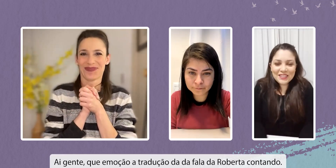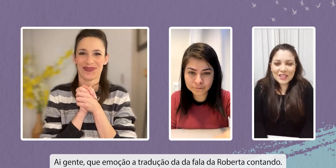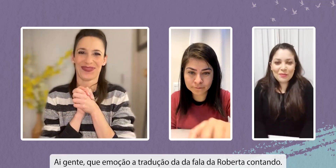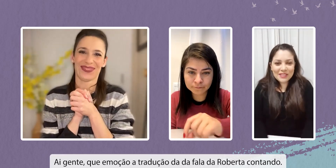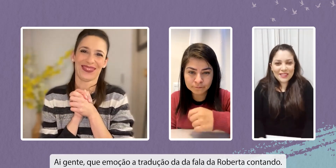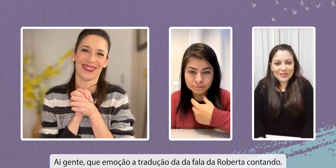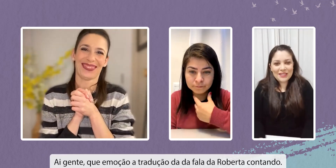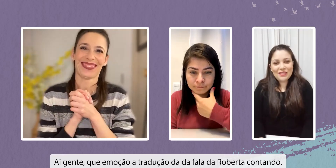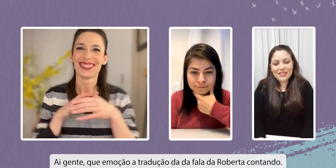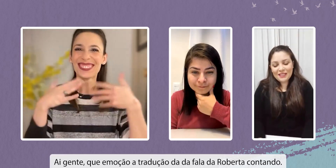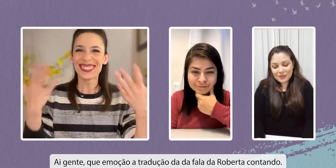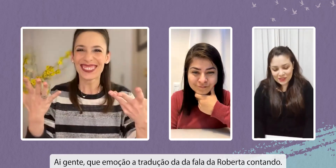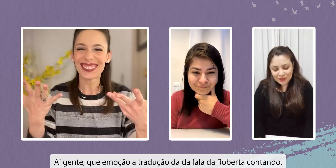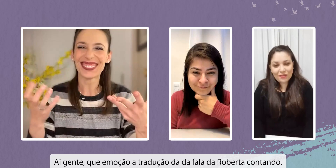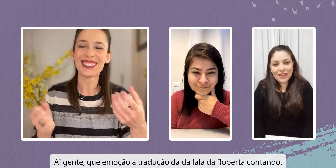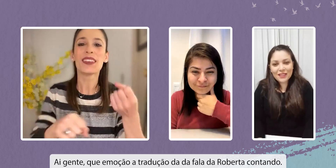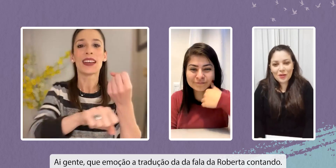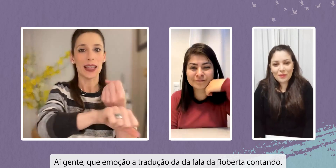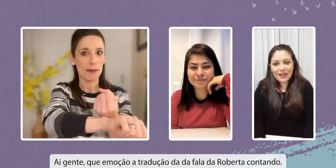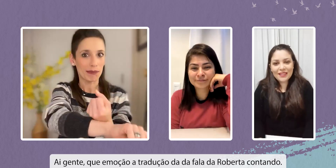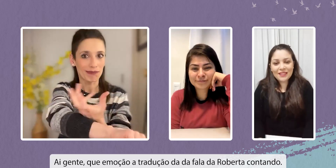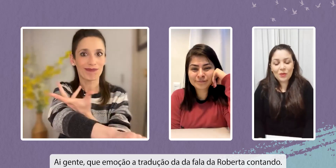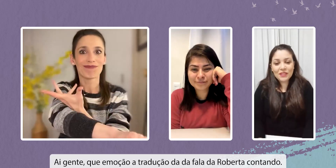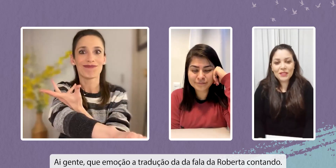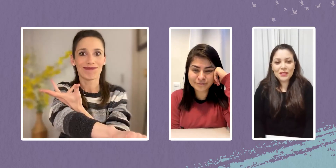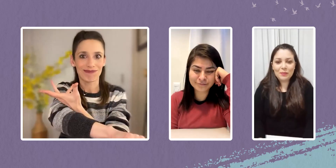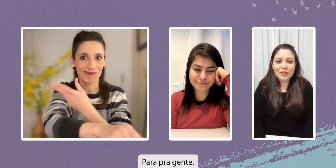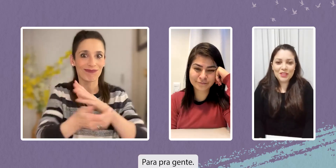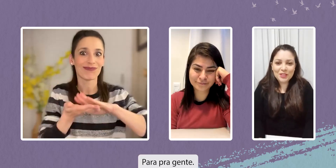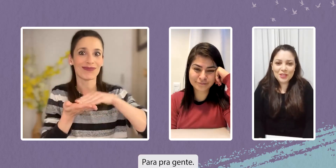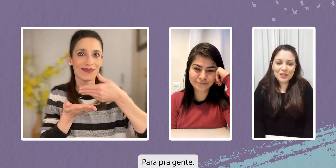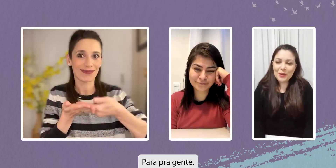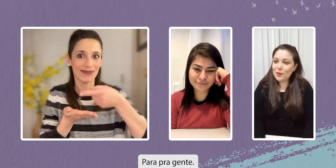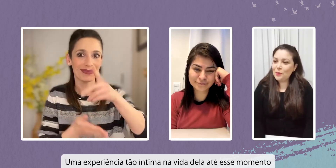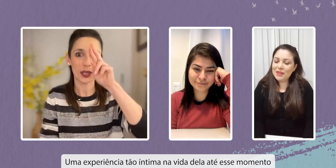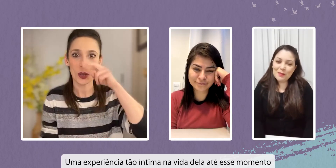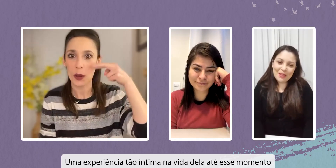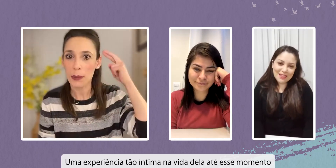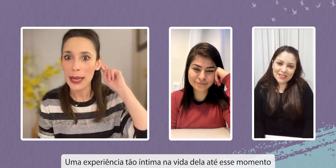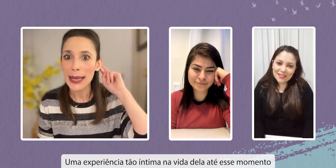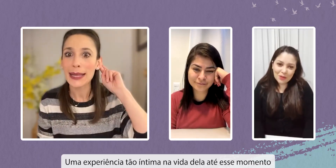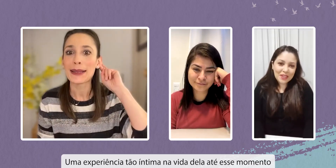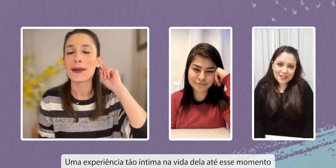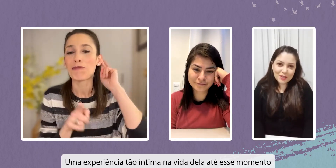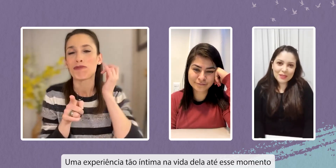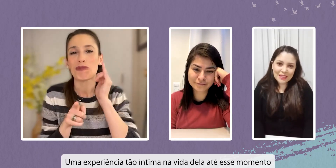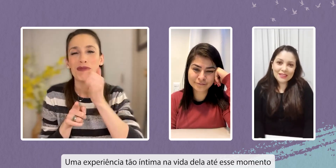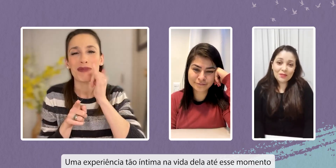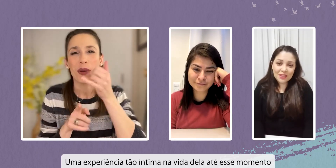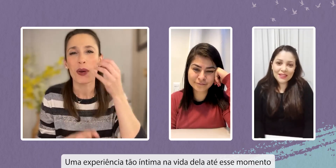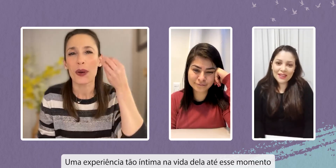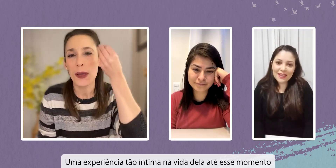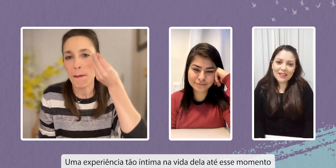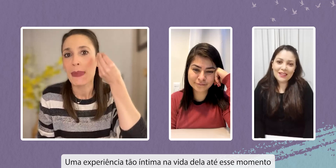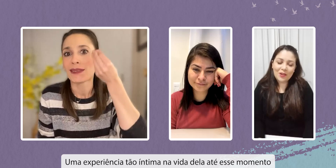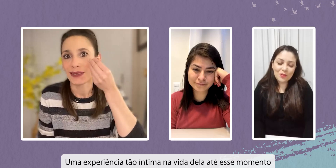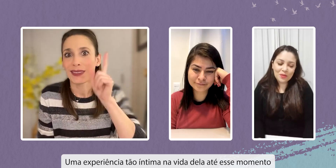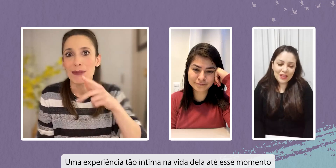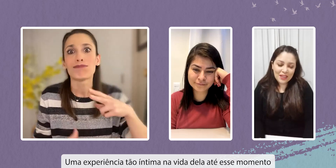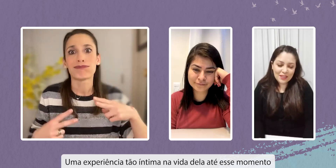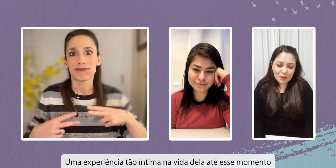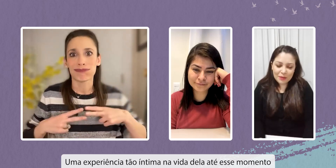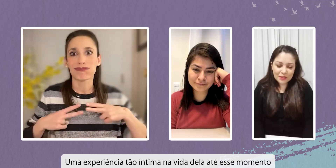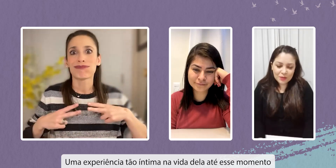Ai, gente, que emoção, né? Fazer a produção da fala da Roberta, contando aqui pra gente uma experiência tão íntima, né? Da vida dela,